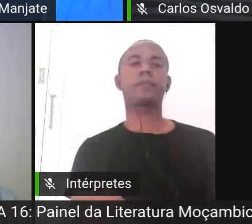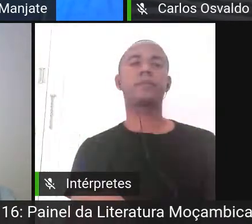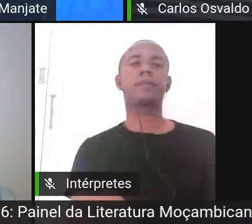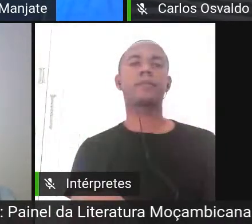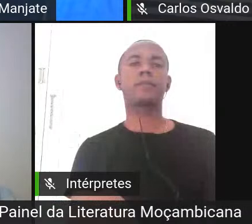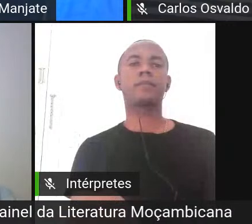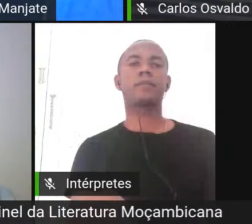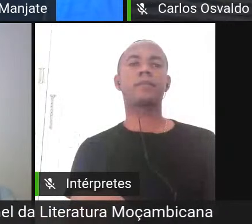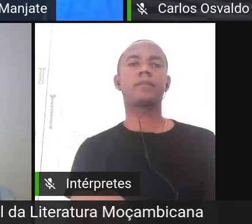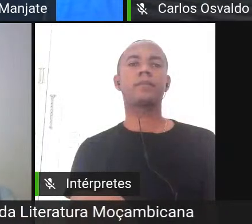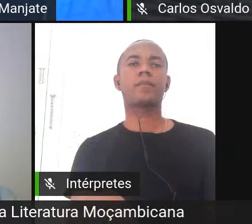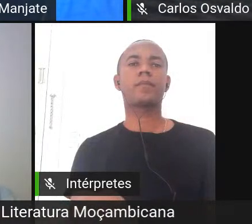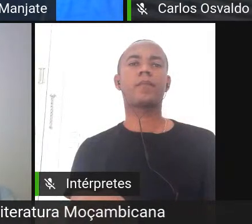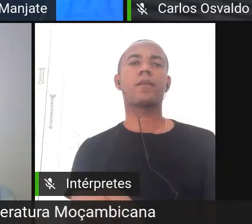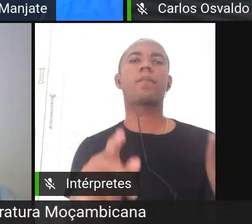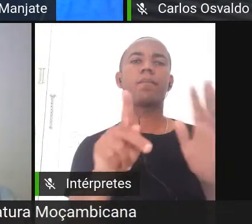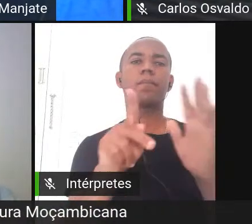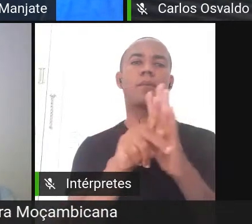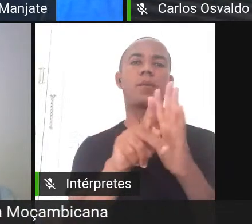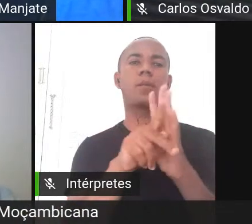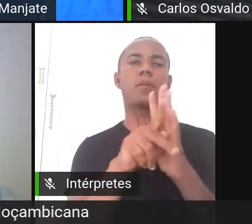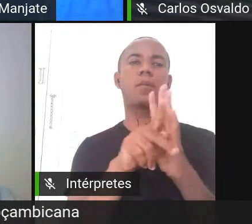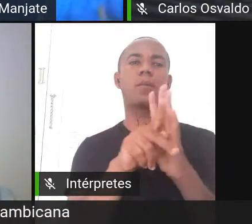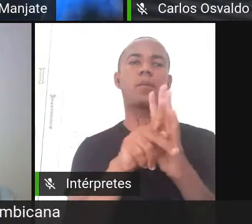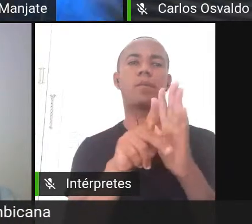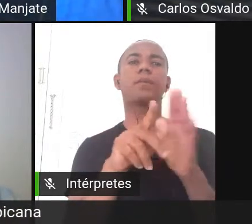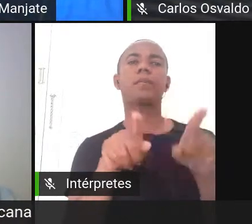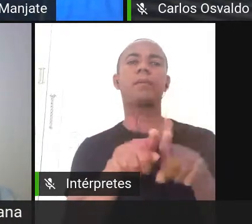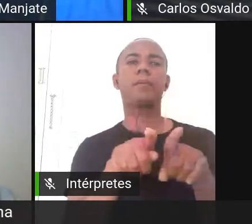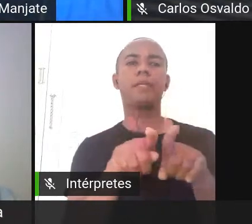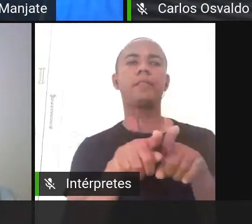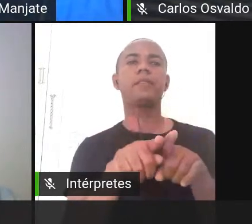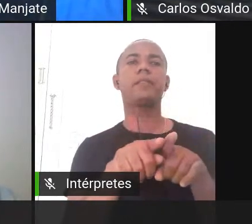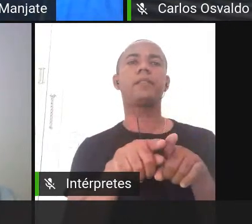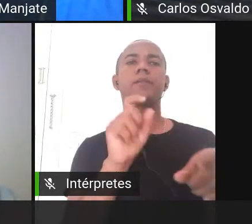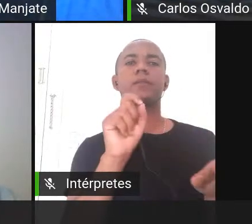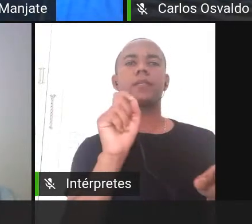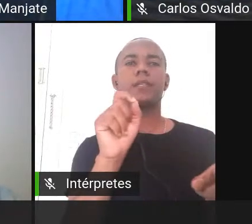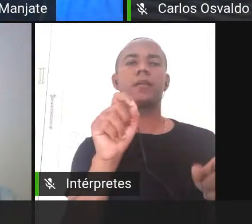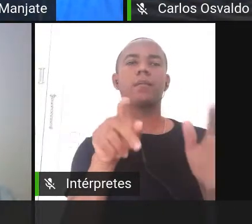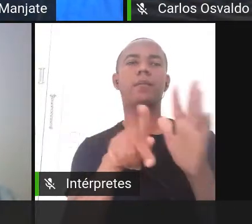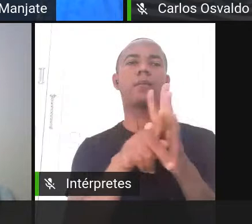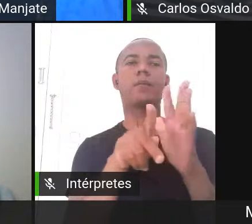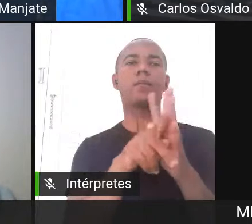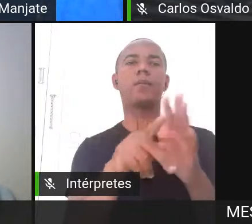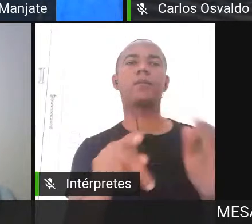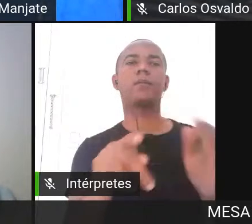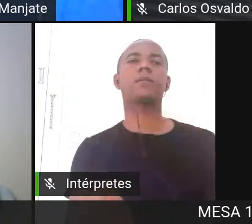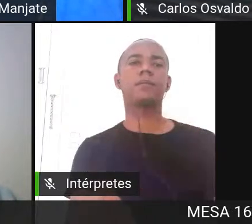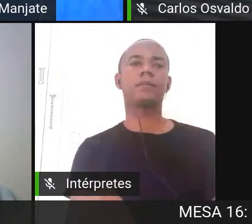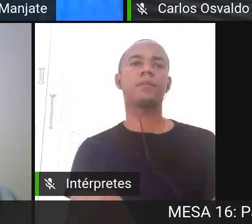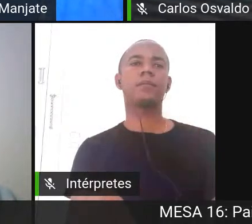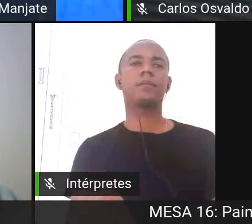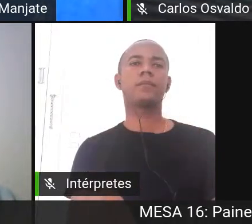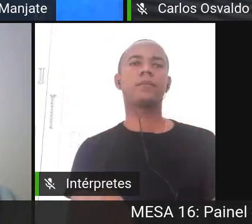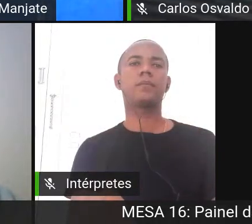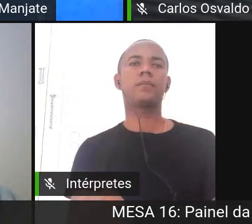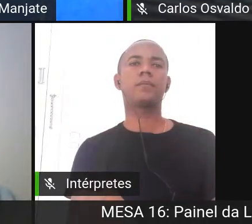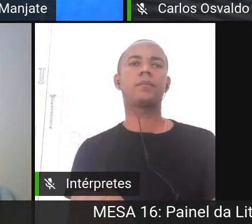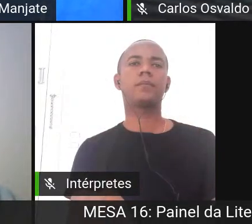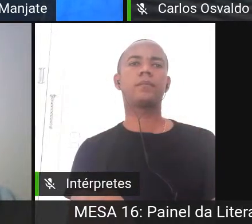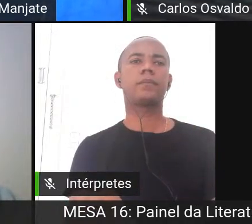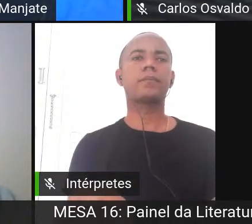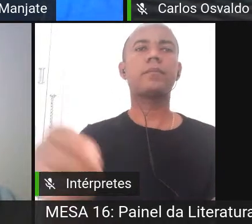têm de credenciar os seus textos de uma legibilidade mais universal, fazendo com que